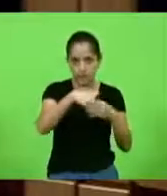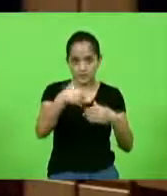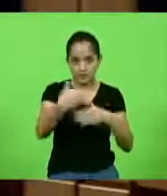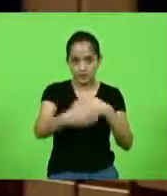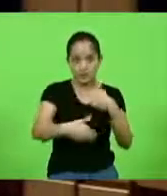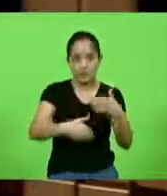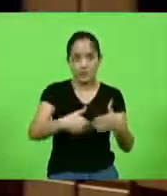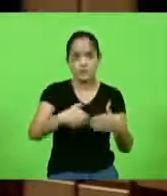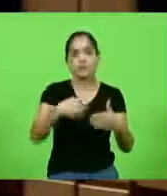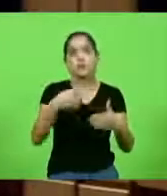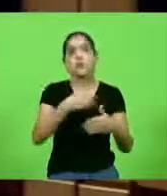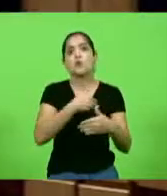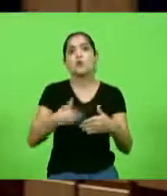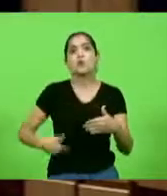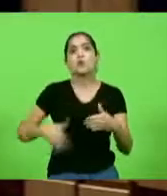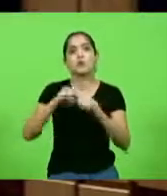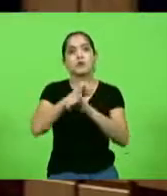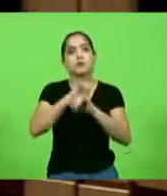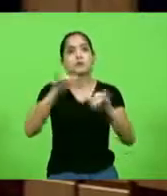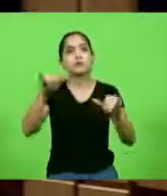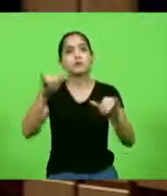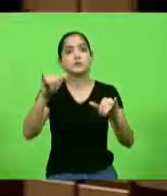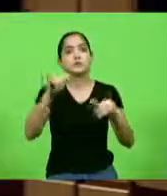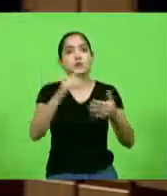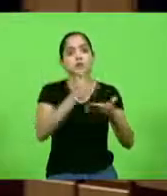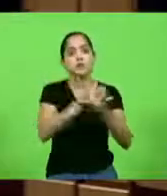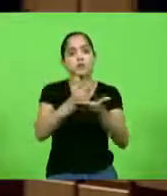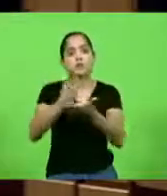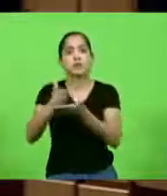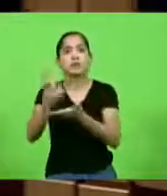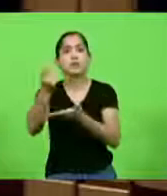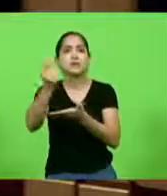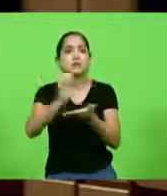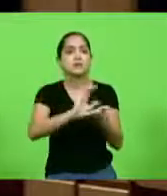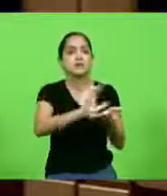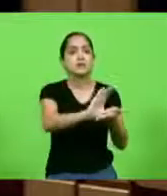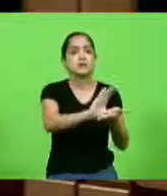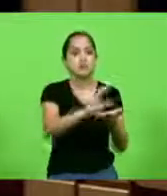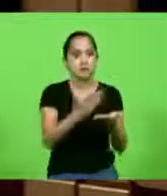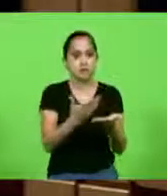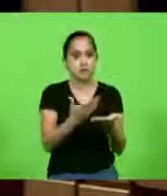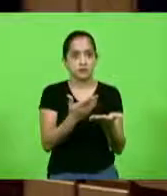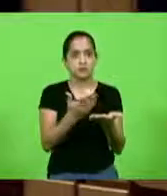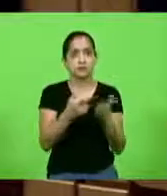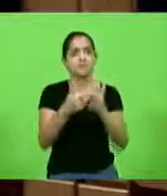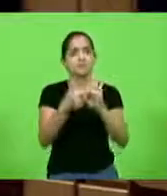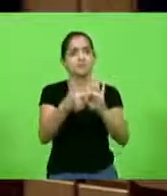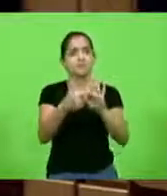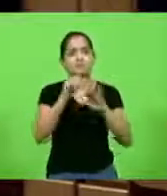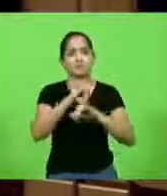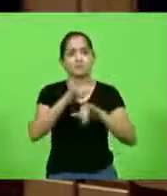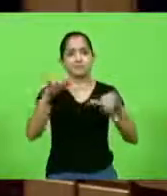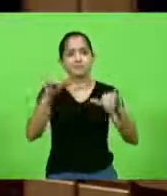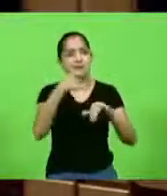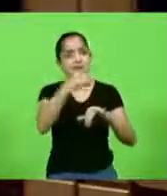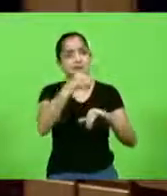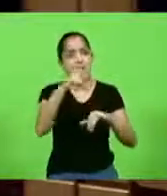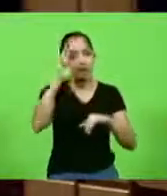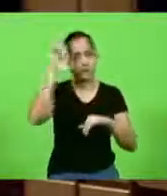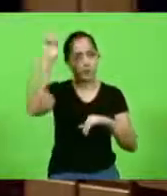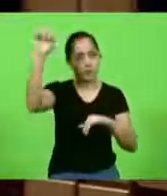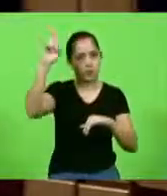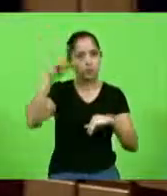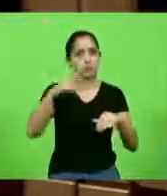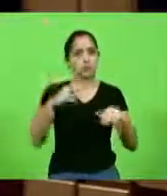o governo vai lá e anuncia uma linha de crédito. Quando se anuncia a linha de crédito, tu imagina o dono da academia, o dono da